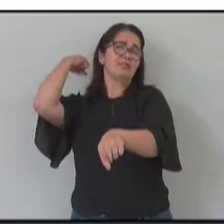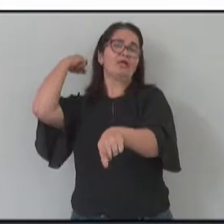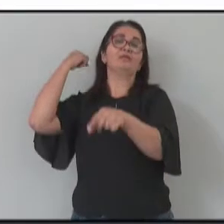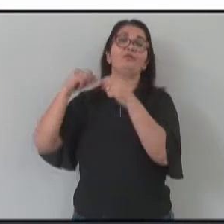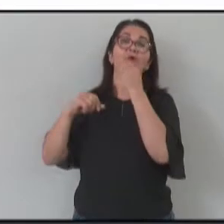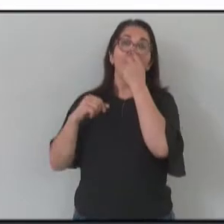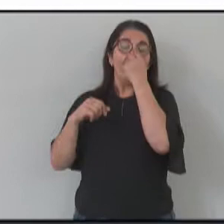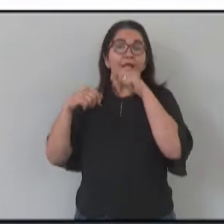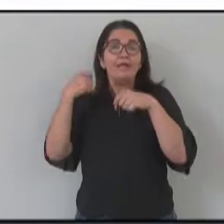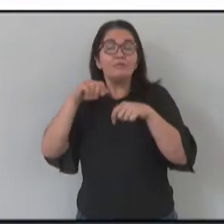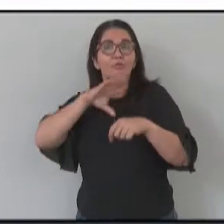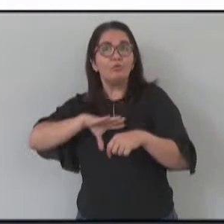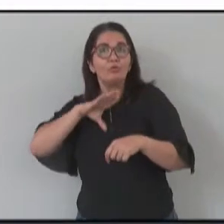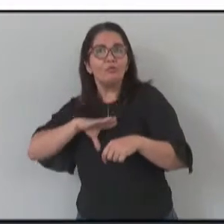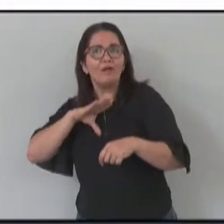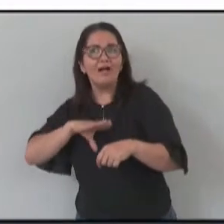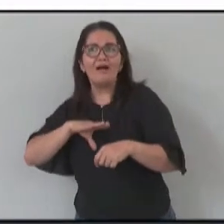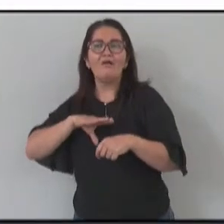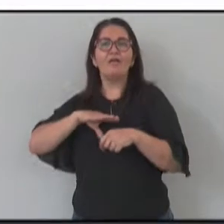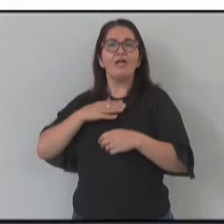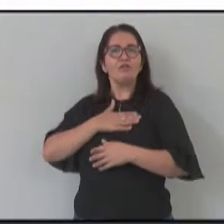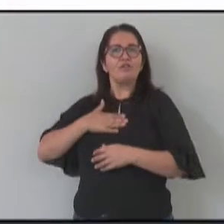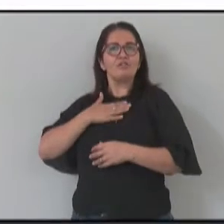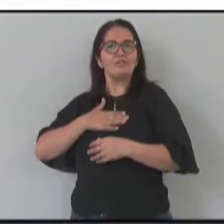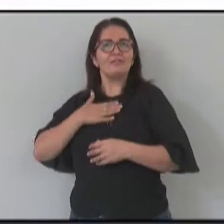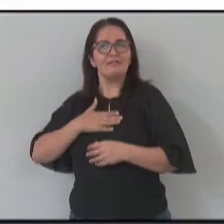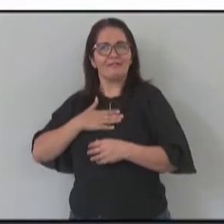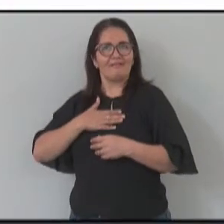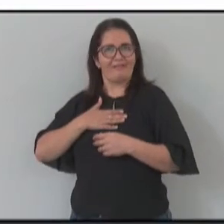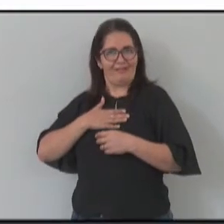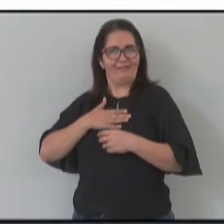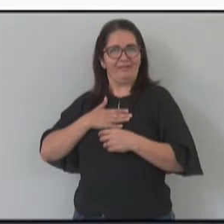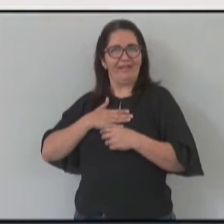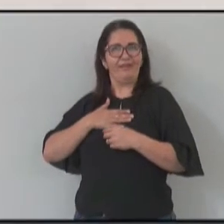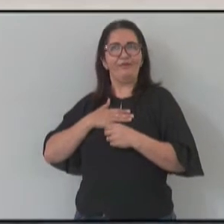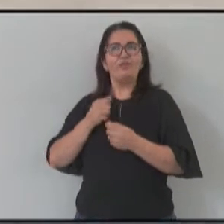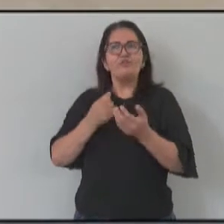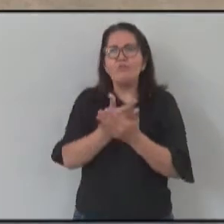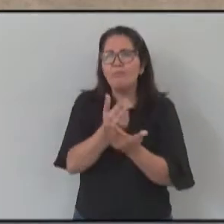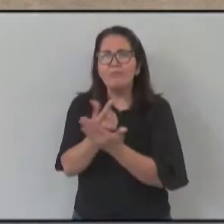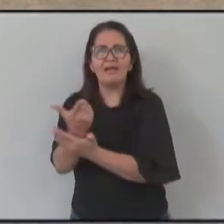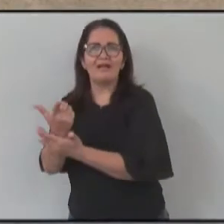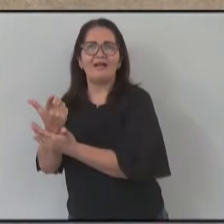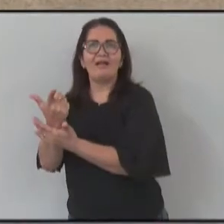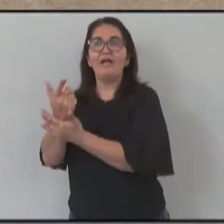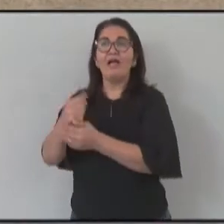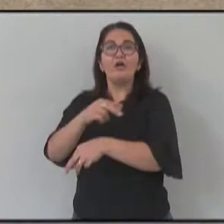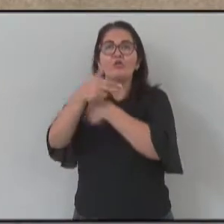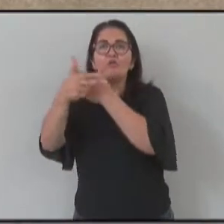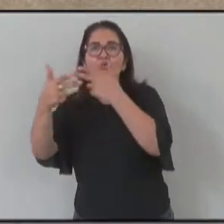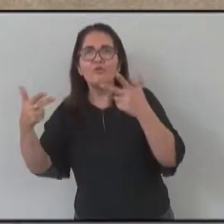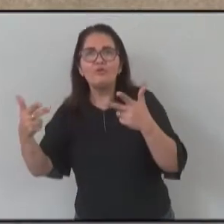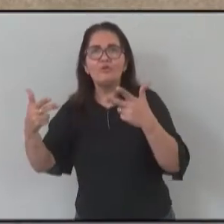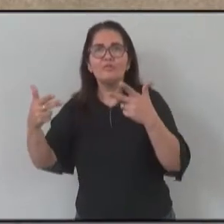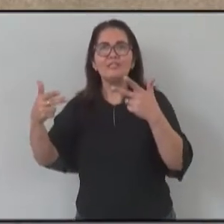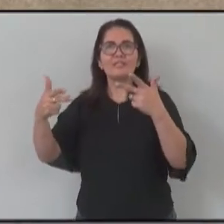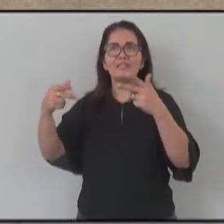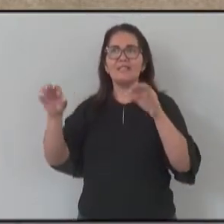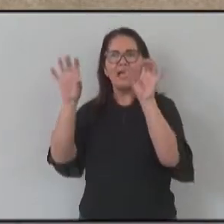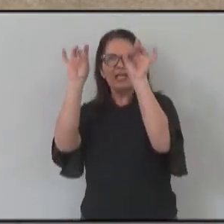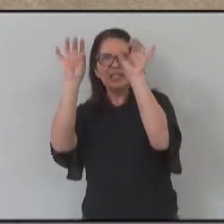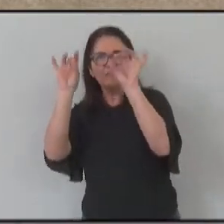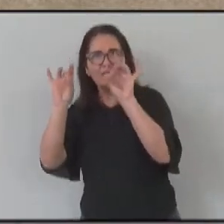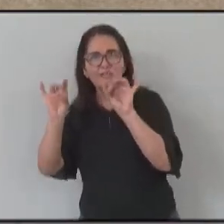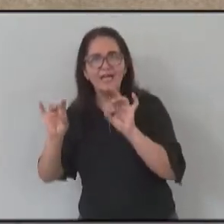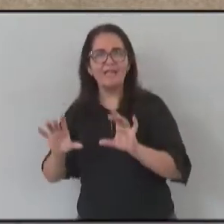era nas especiarias que a Índia produzia. É a canela, é a noz da Índia,